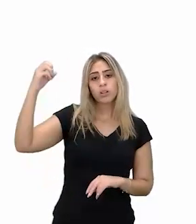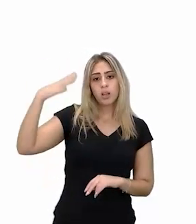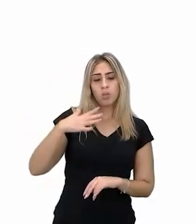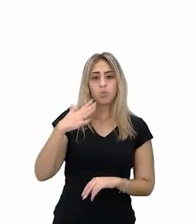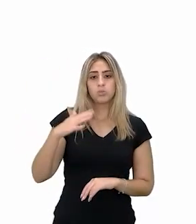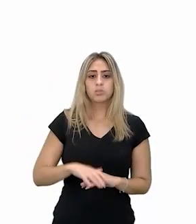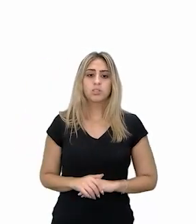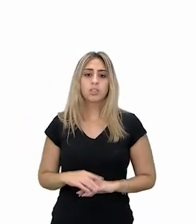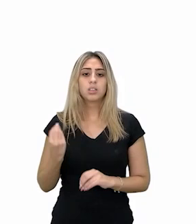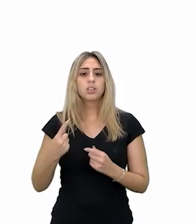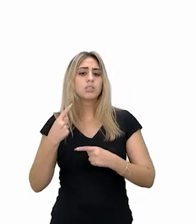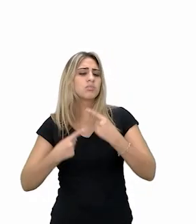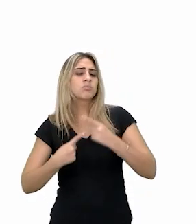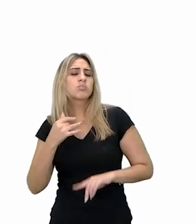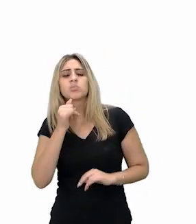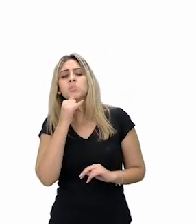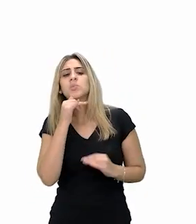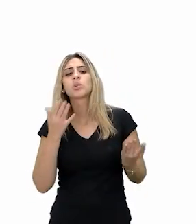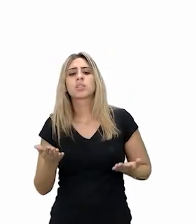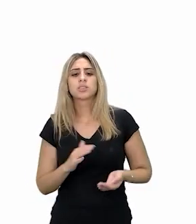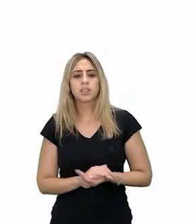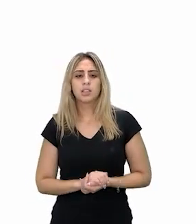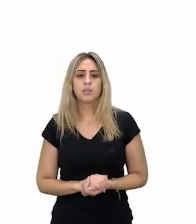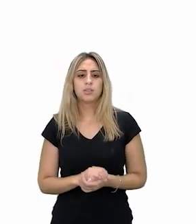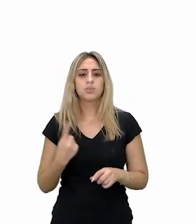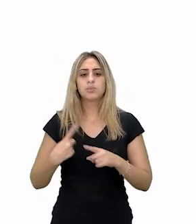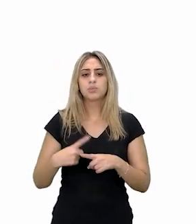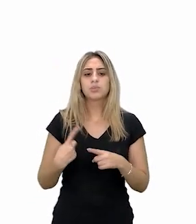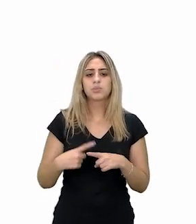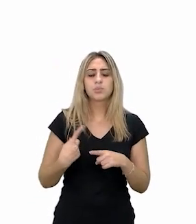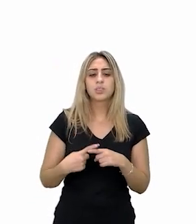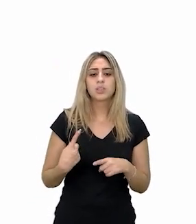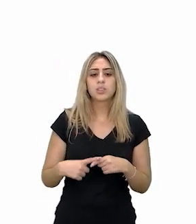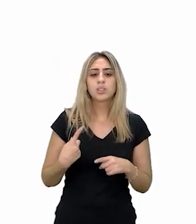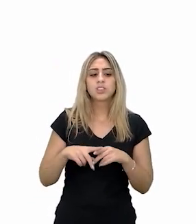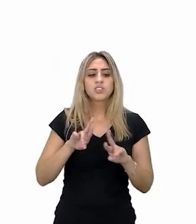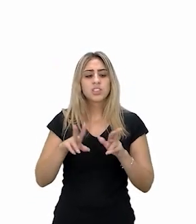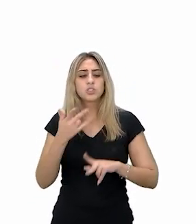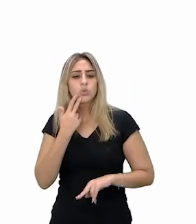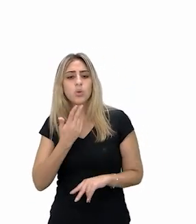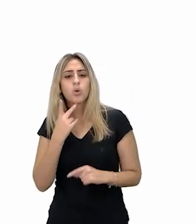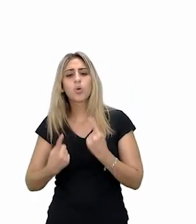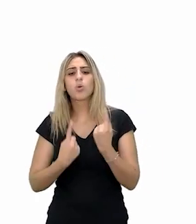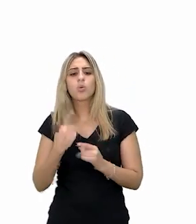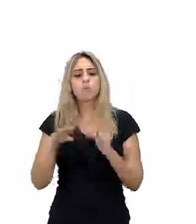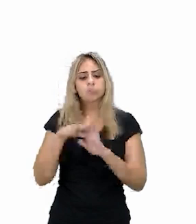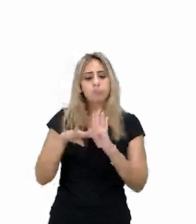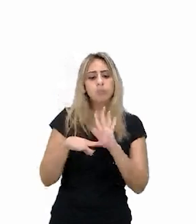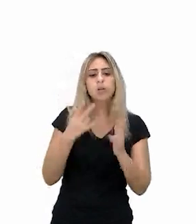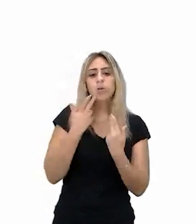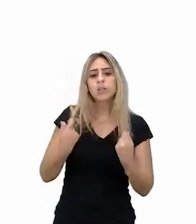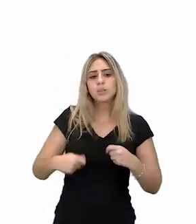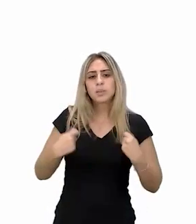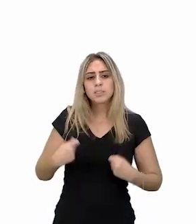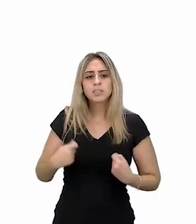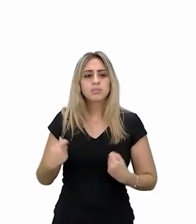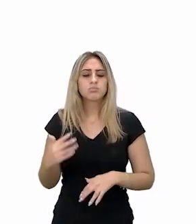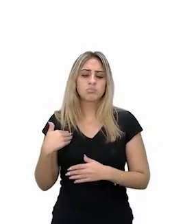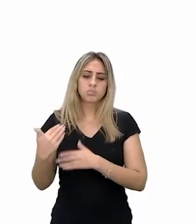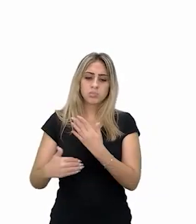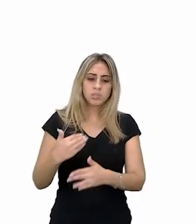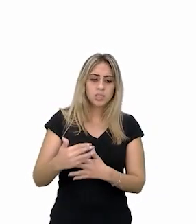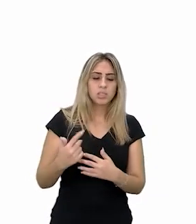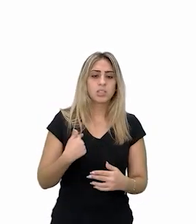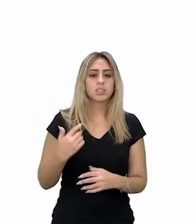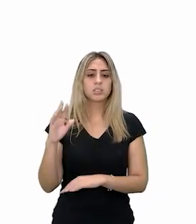Então, ele vai discutir, por exemplo, por que vemos diferentes cores, quais são as condições necessárias para a ocorrência